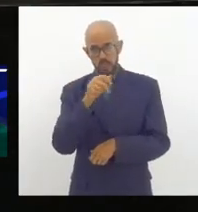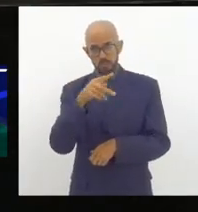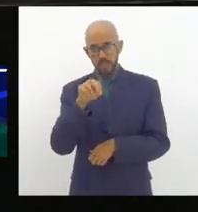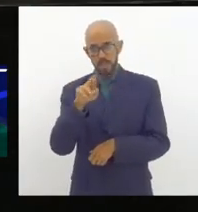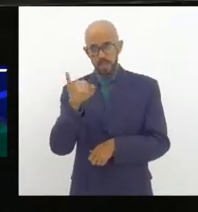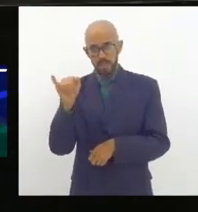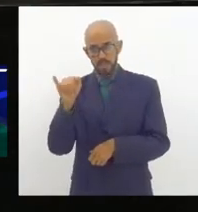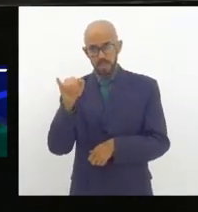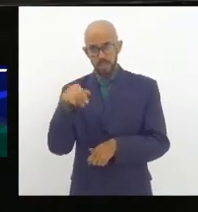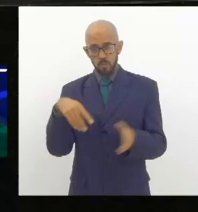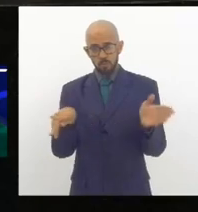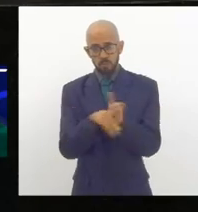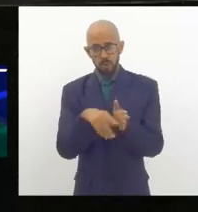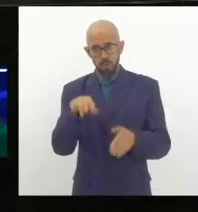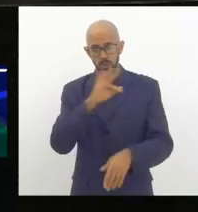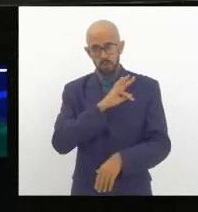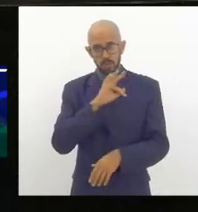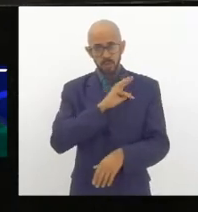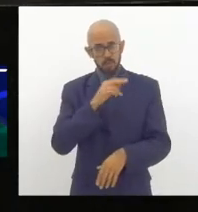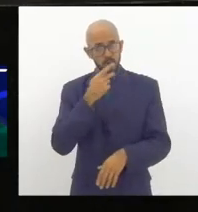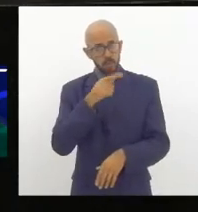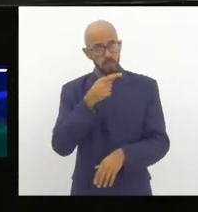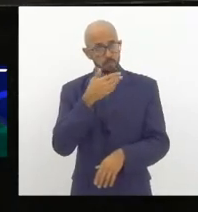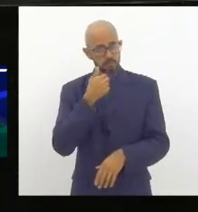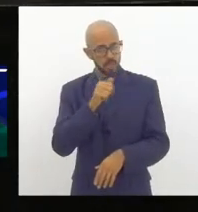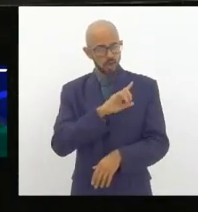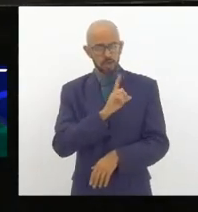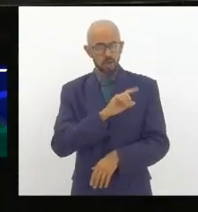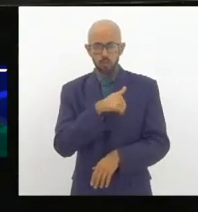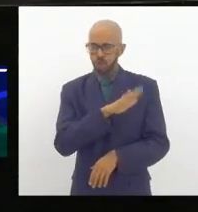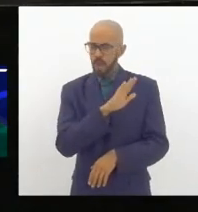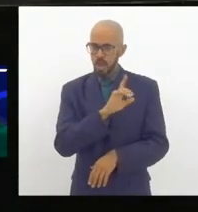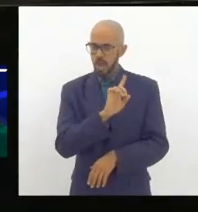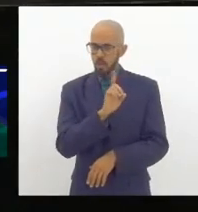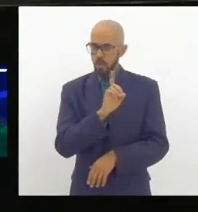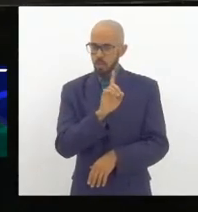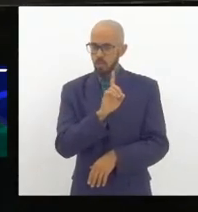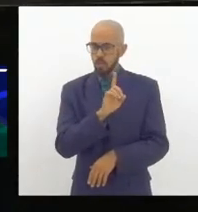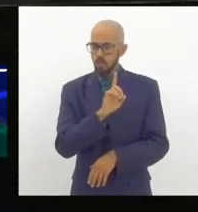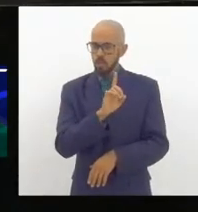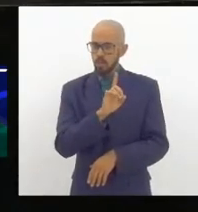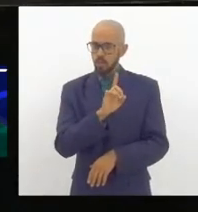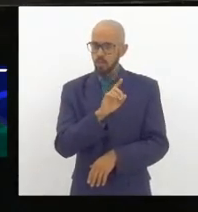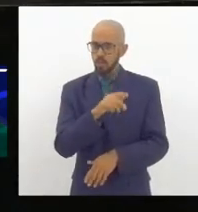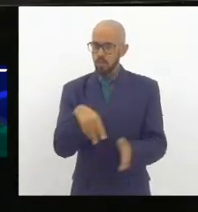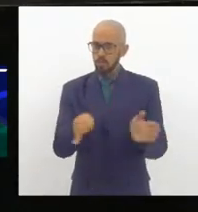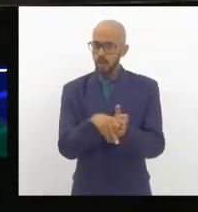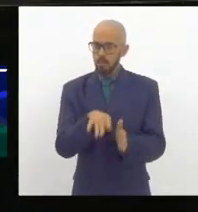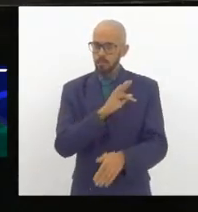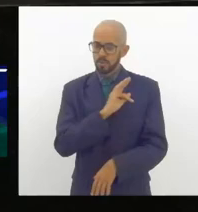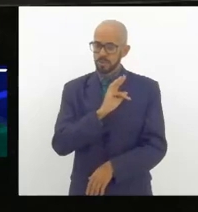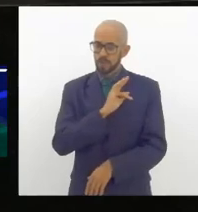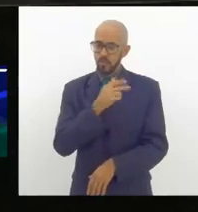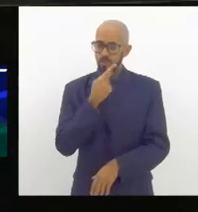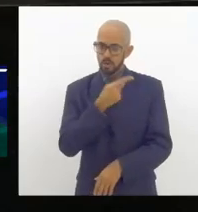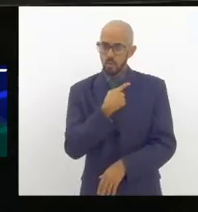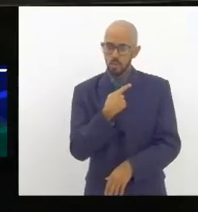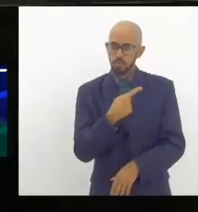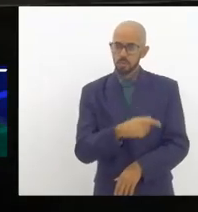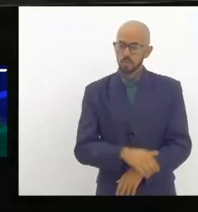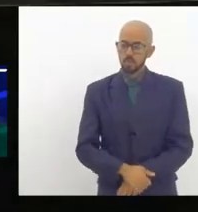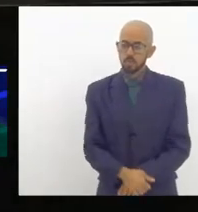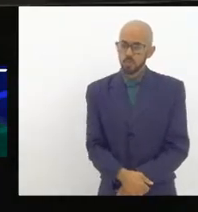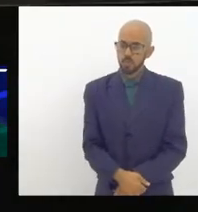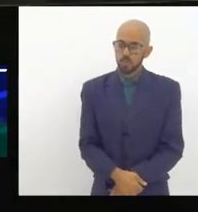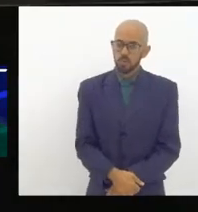próprio policial que estava na estação falar é melhor vocês não irem não que é perigoso prova o policial militar isso dava eu presente que